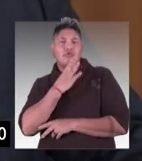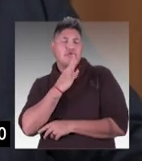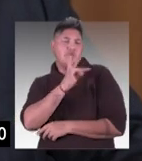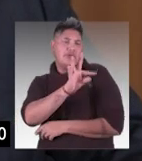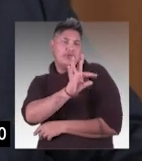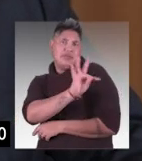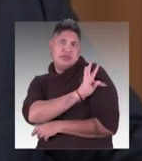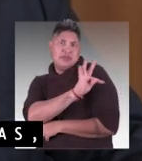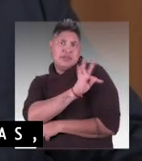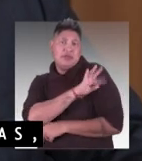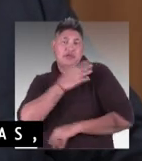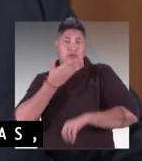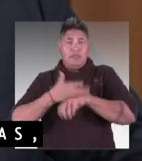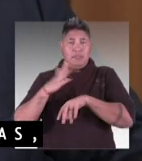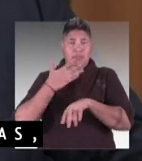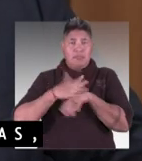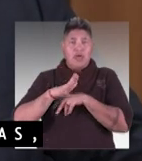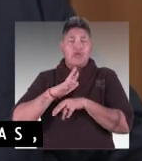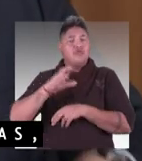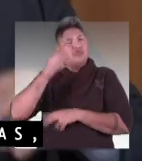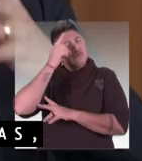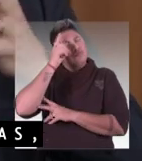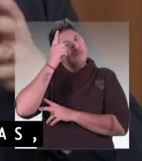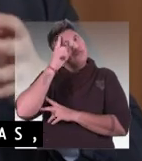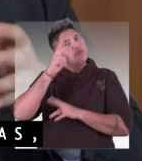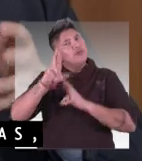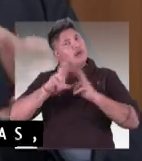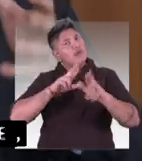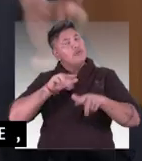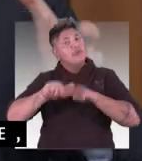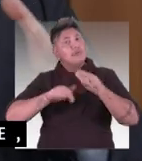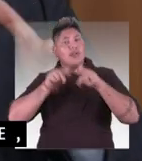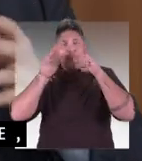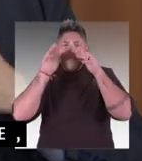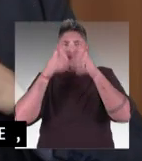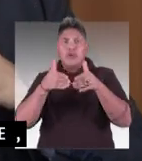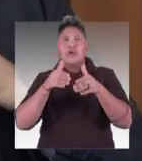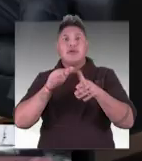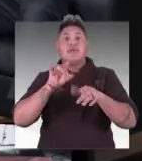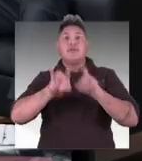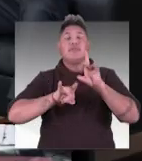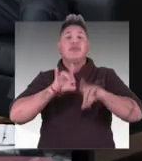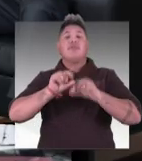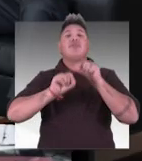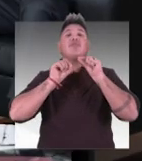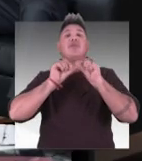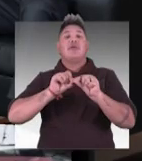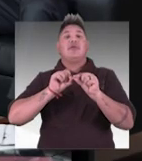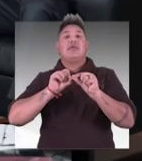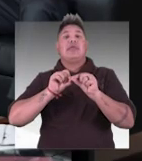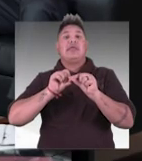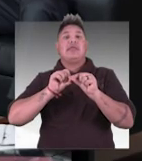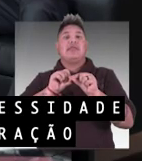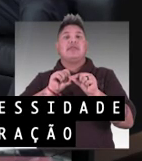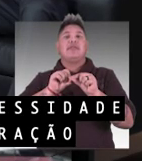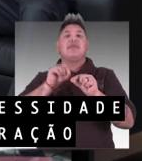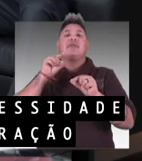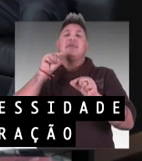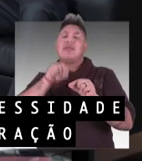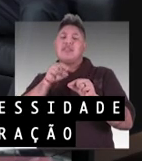prático do dia a dia das relações trabalhistas, focando justamente